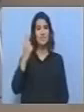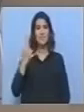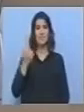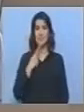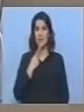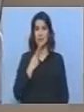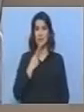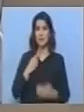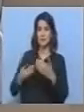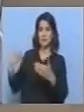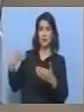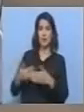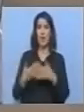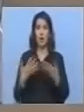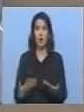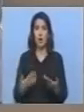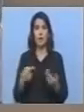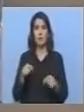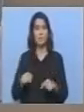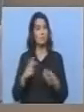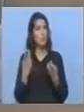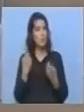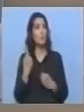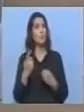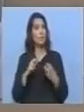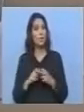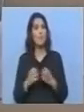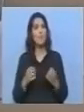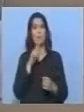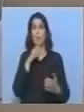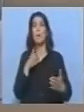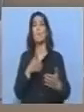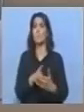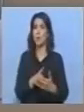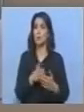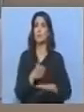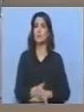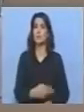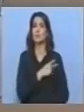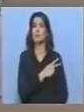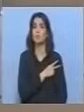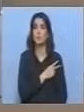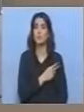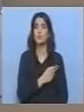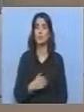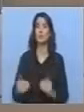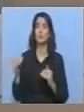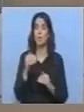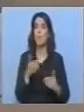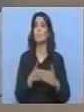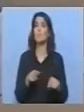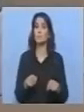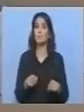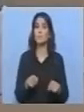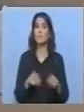eu encontro um problema que pode condicionar o acesso ao ensino superior e nós temos a obrigação de garantir que todos